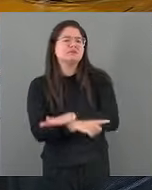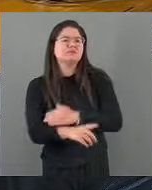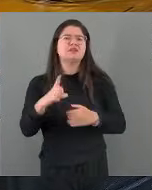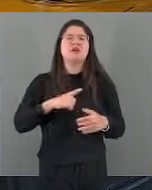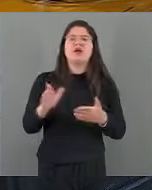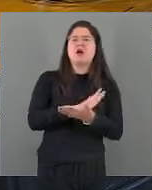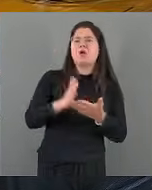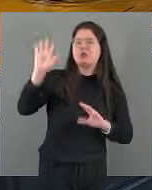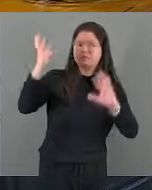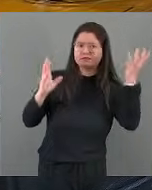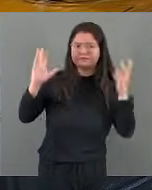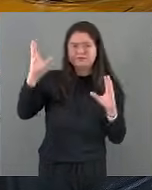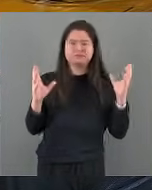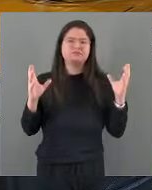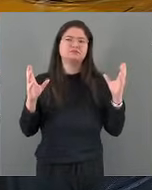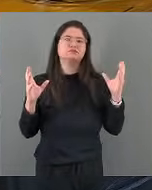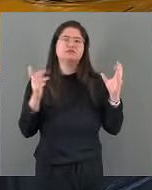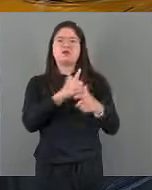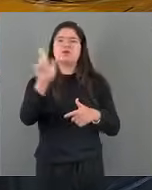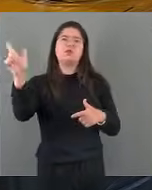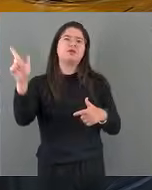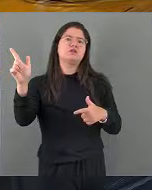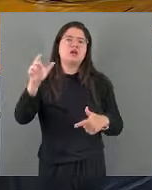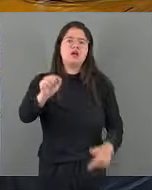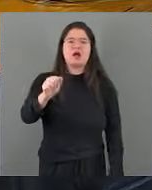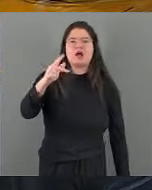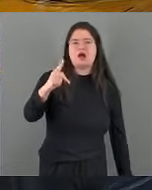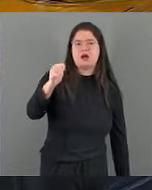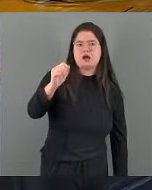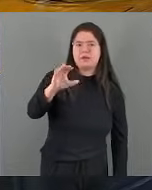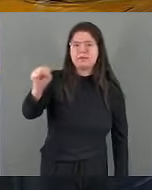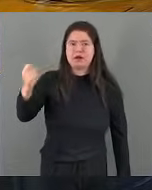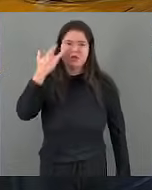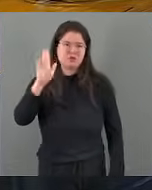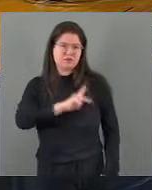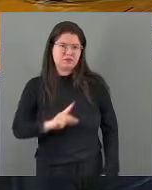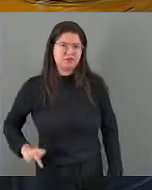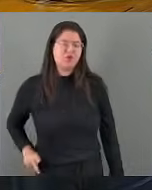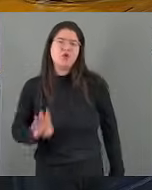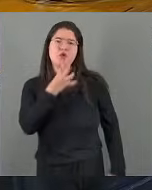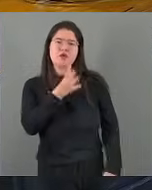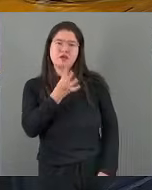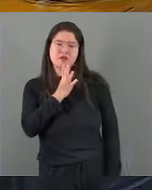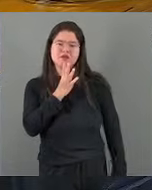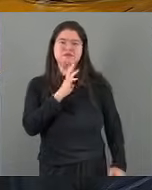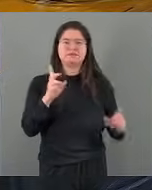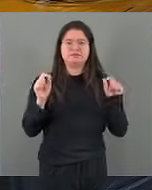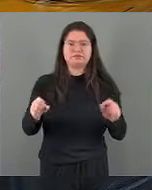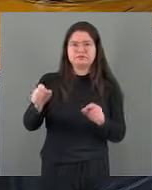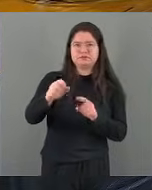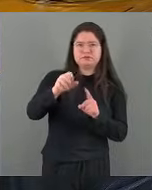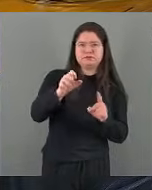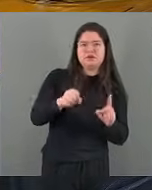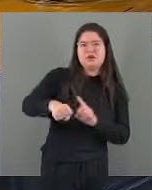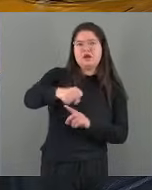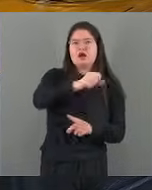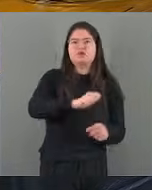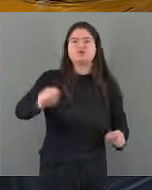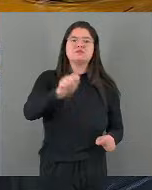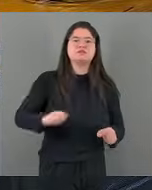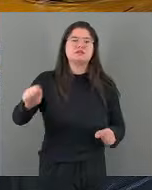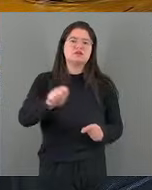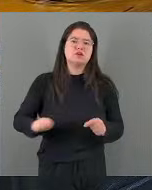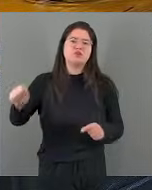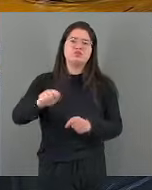caso que... Outro, as APACs. Não sei se o presidente conhece. que são a Associação de Proteção e Assistência ao